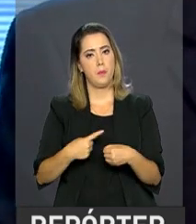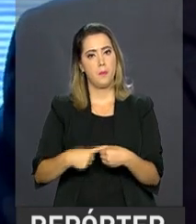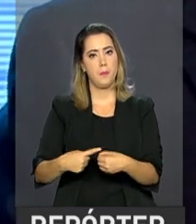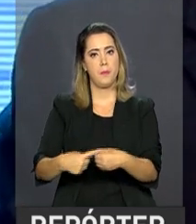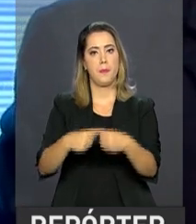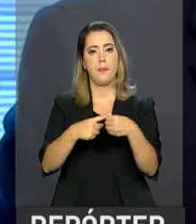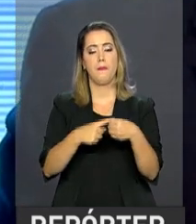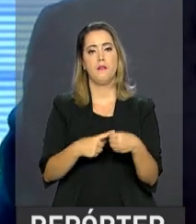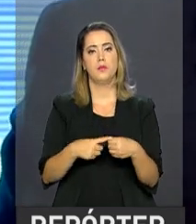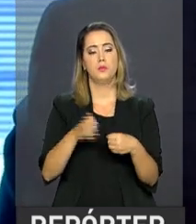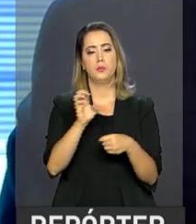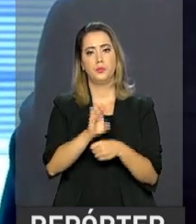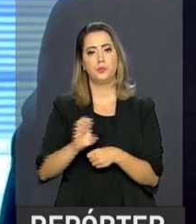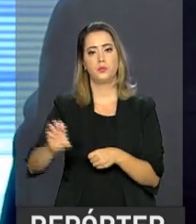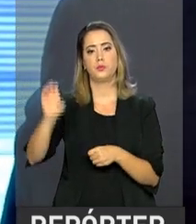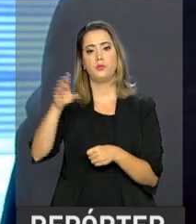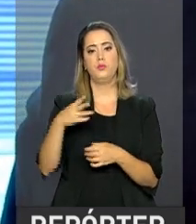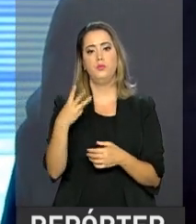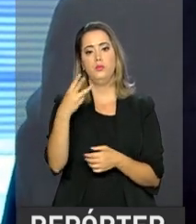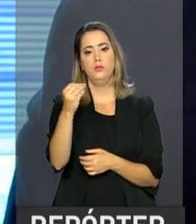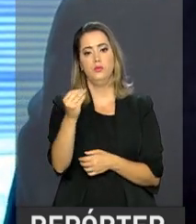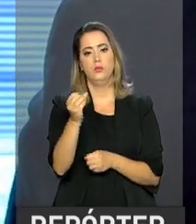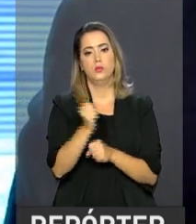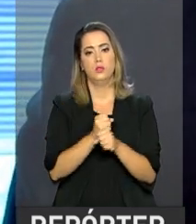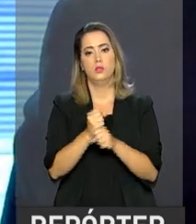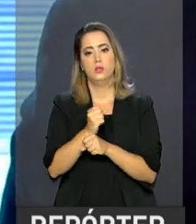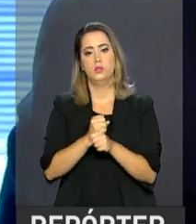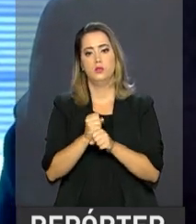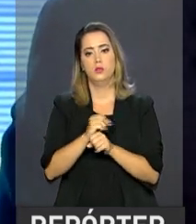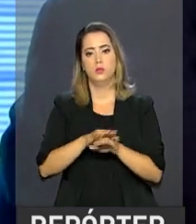desses 30 anos de de produção desses contratos